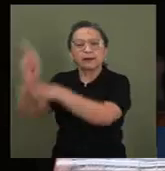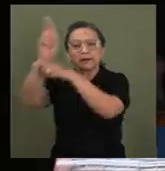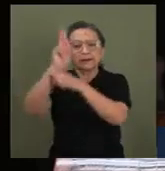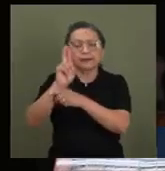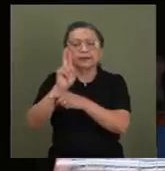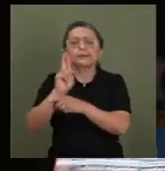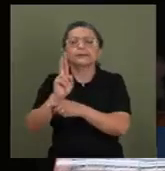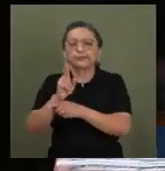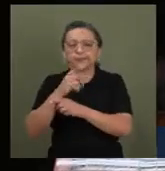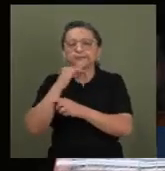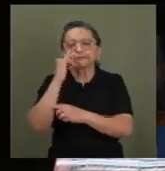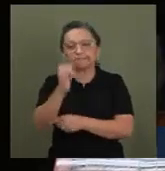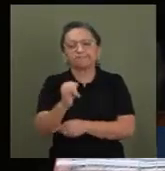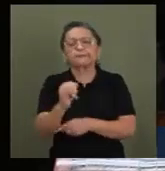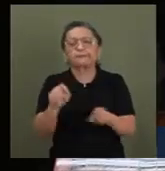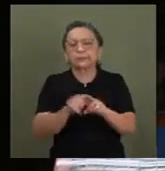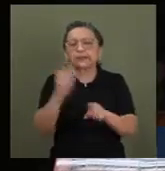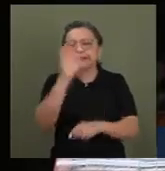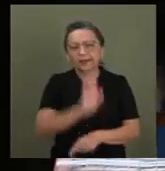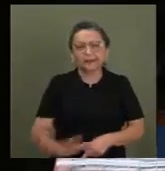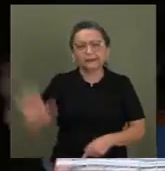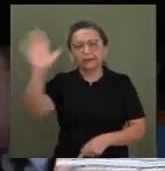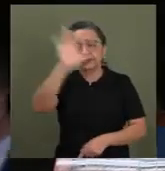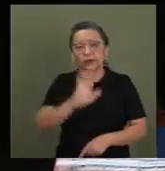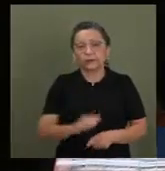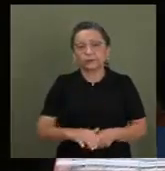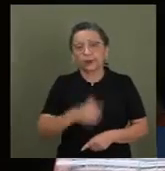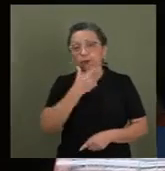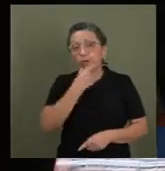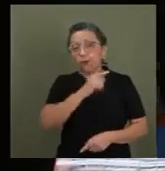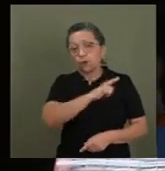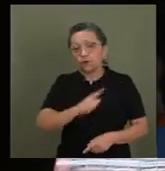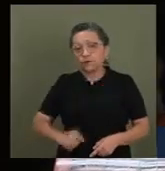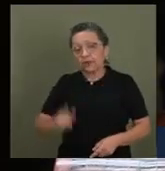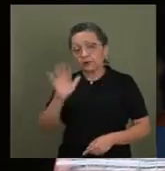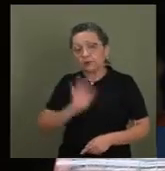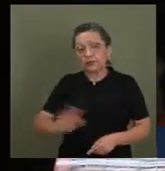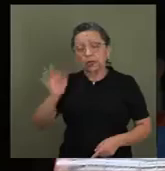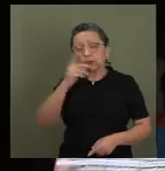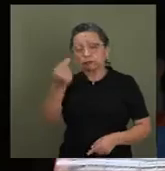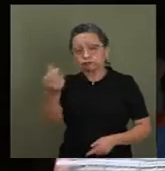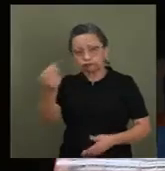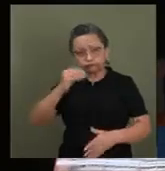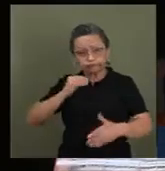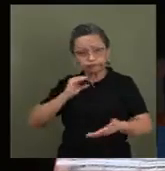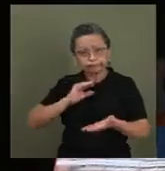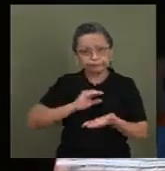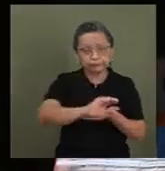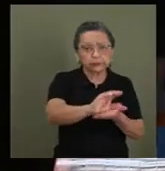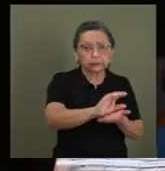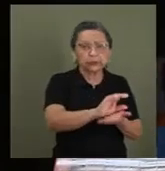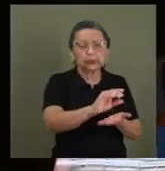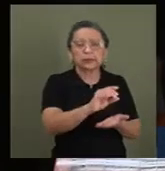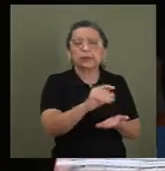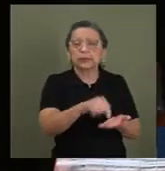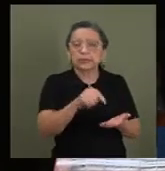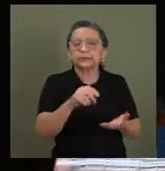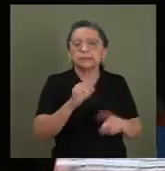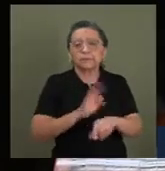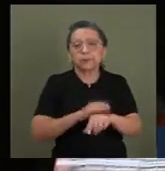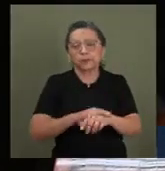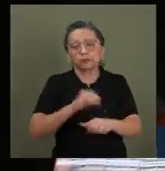eu diria, e nacional. O governo federal investiu recursos importantes nessa